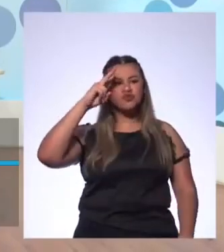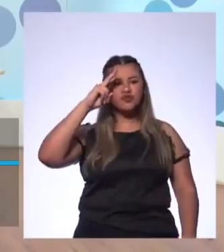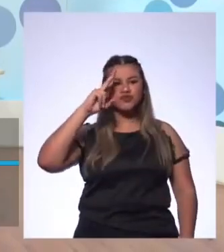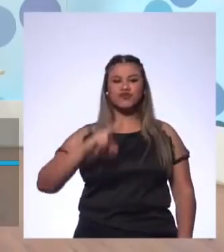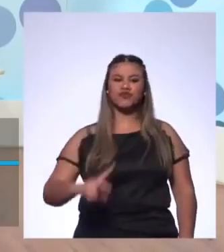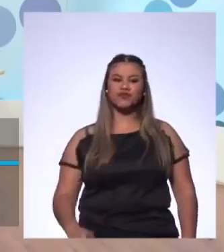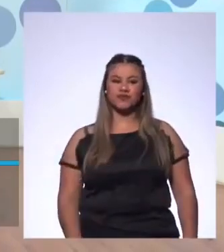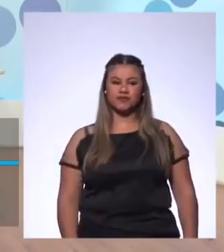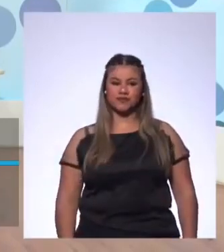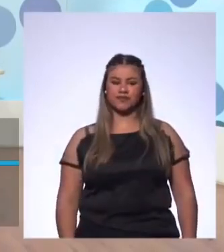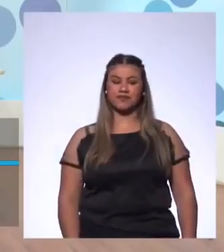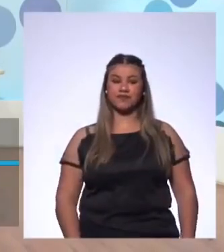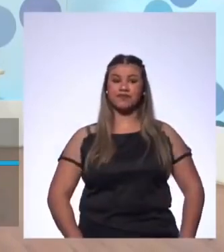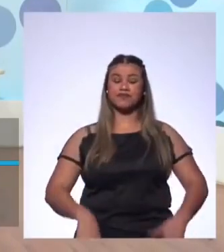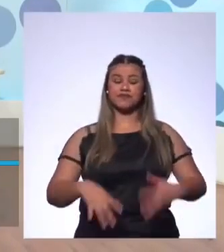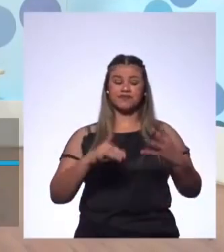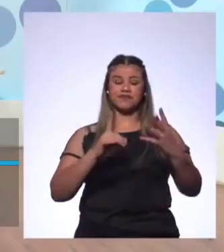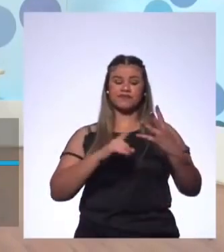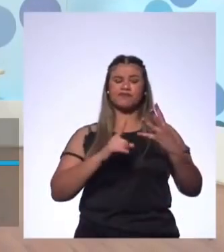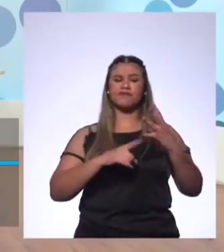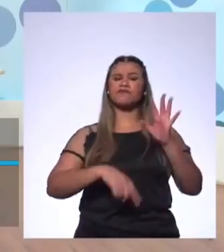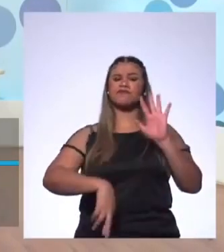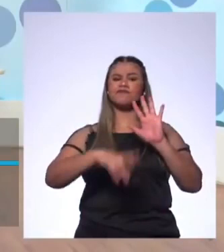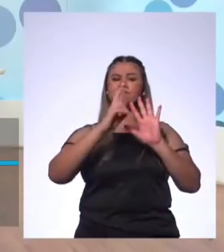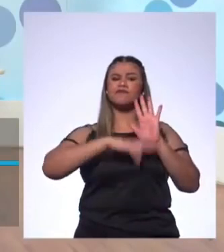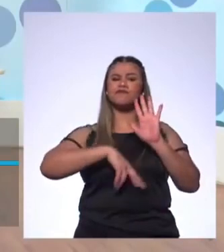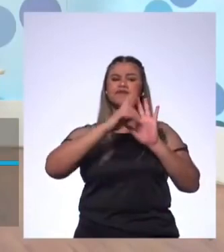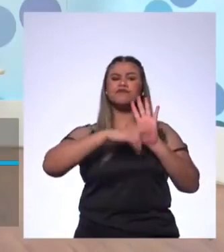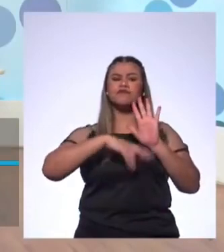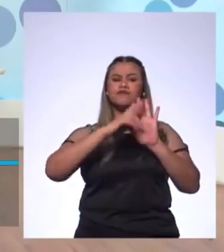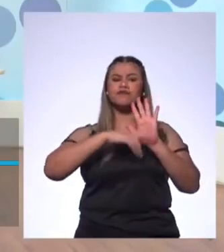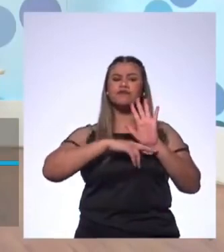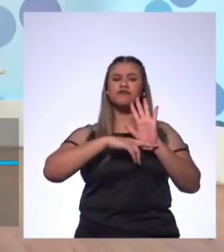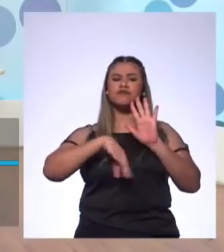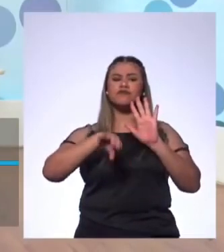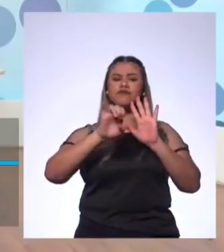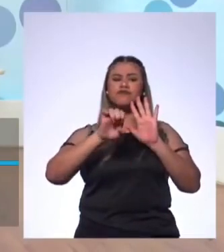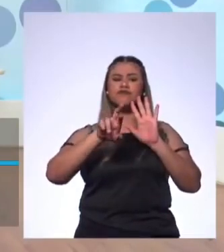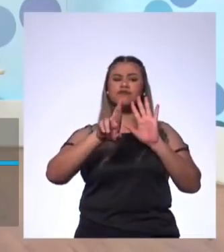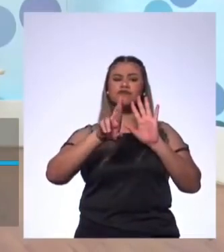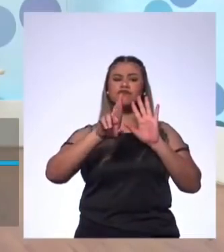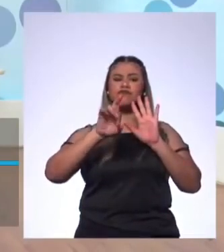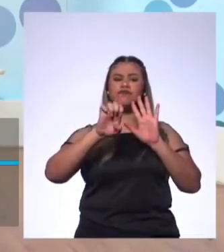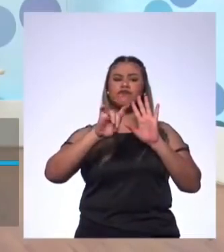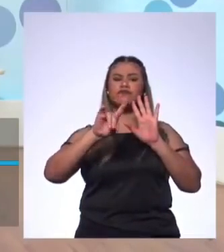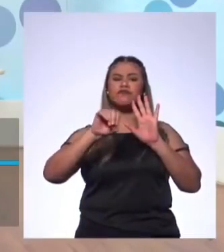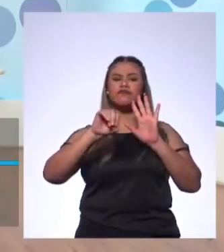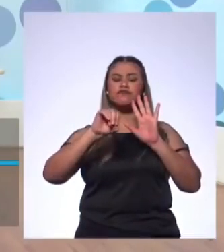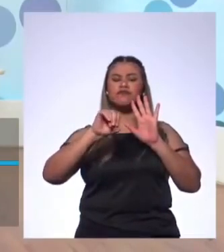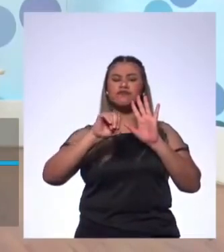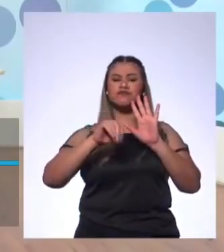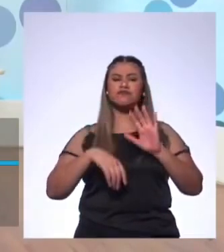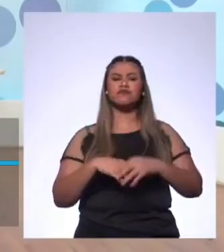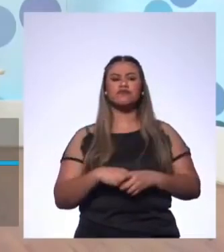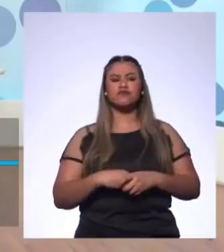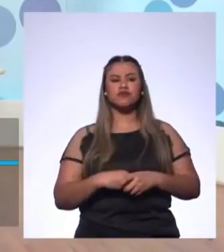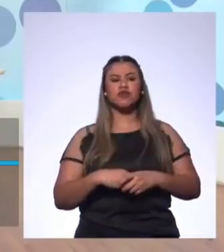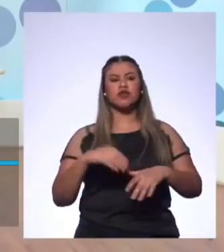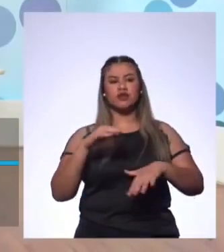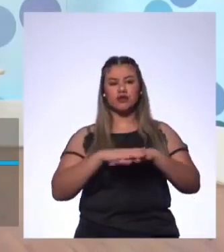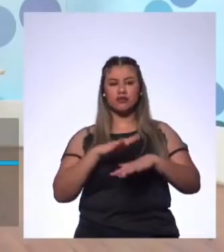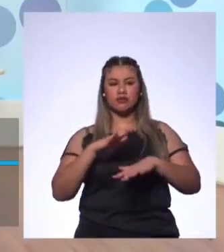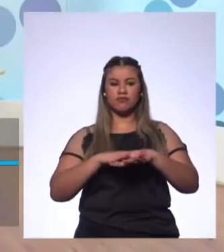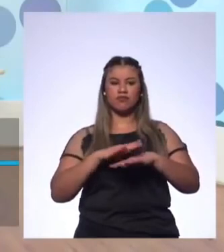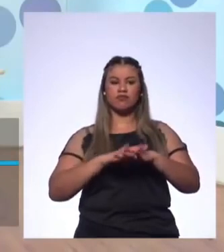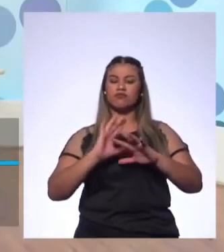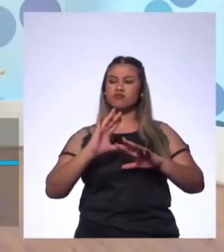a história. E o enredo? Então, o enredo é o que reúne todas as ações que irão acontecer, formando assim a história a ser